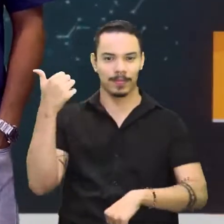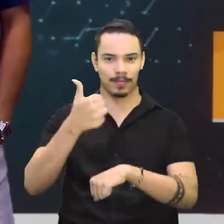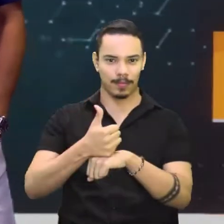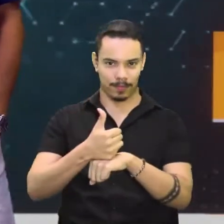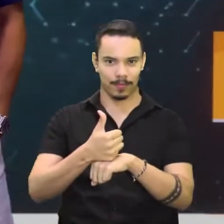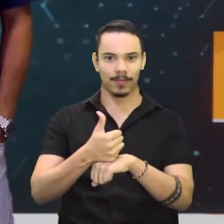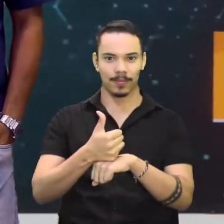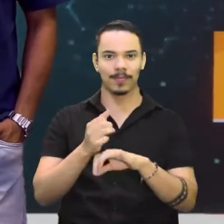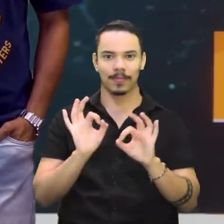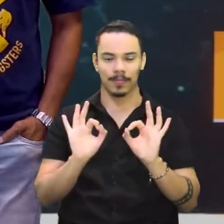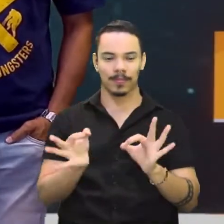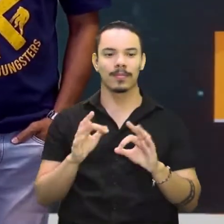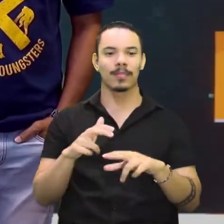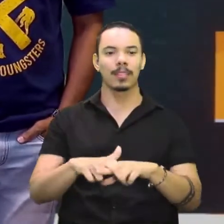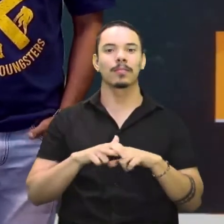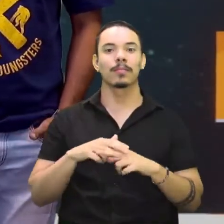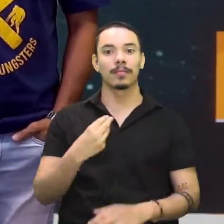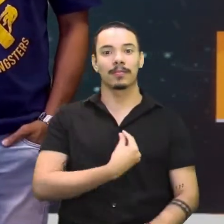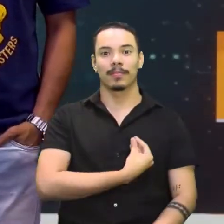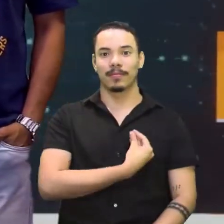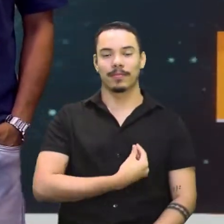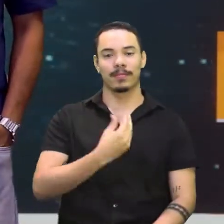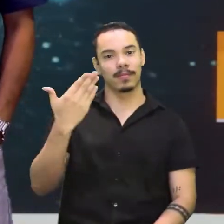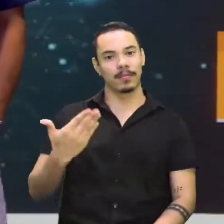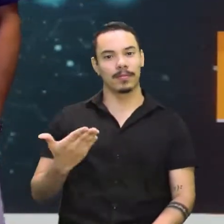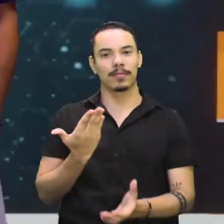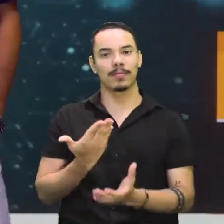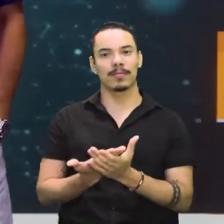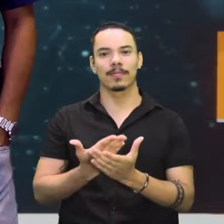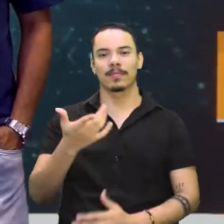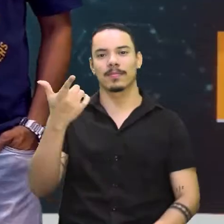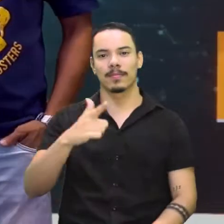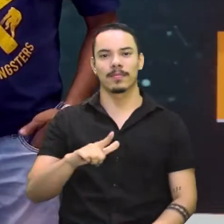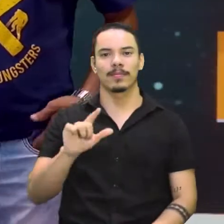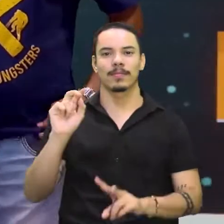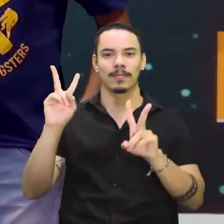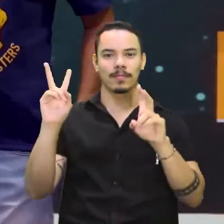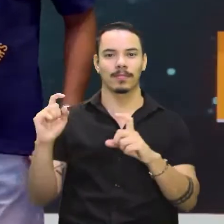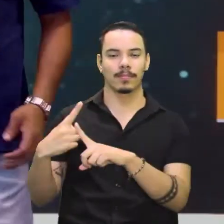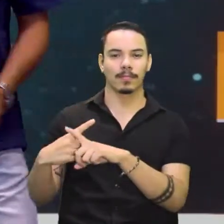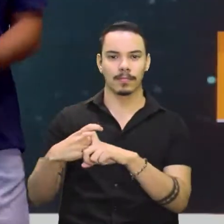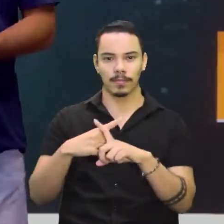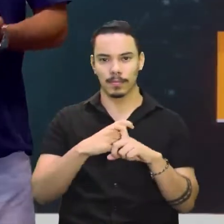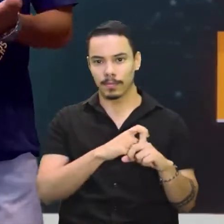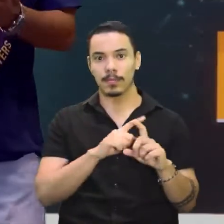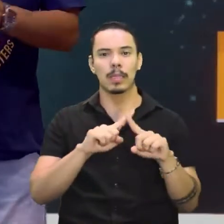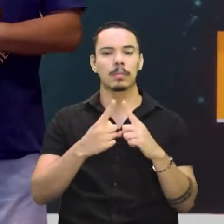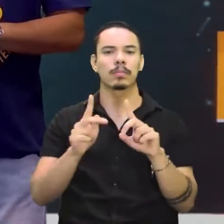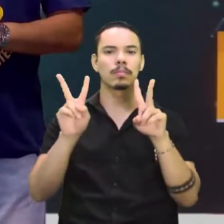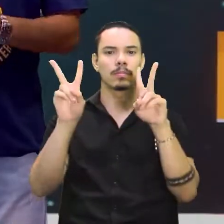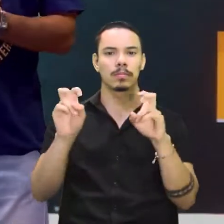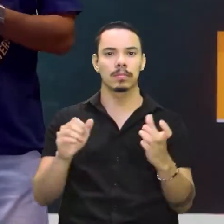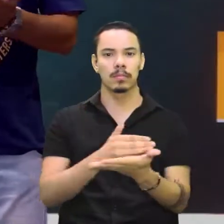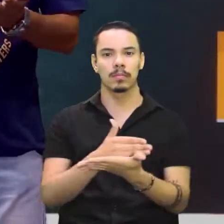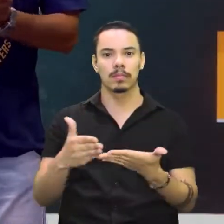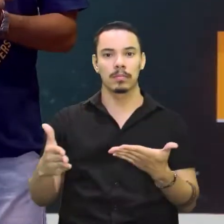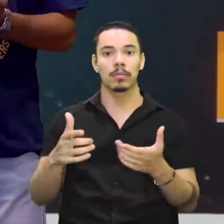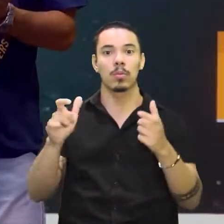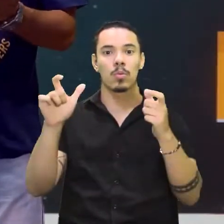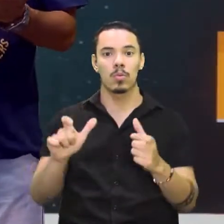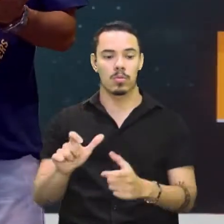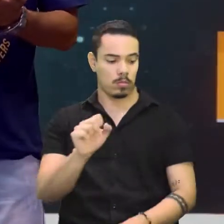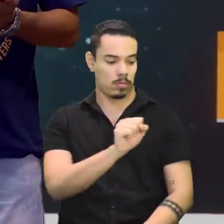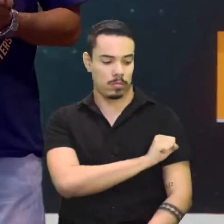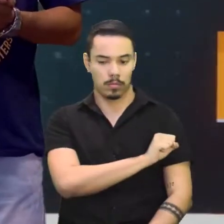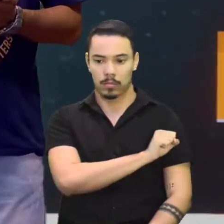né? Estamos aqui, então, para estudar um pouquinho mais de polinômios, né? Mas é um assunto que a gente começa lá no 8º ano. Então, nada